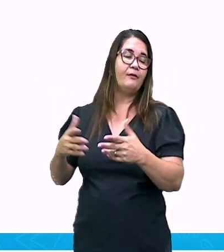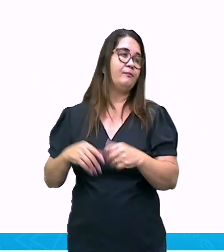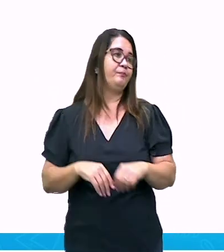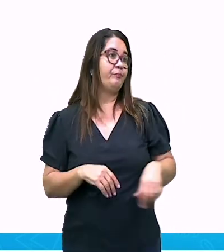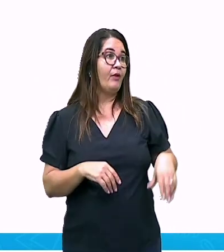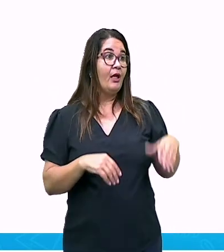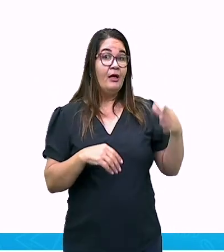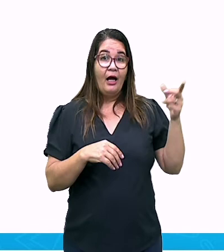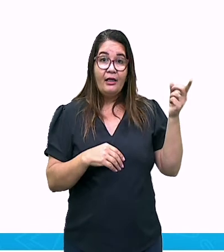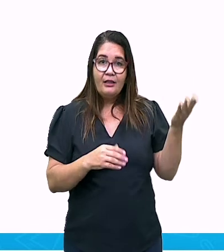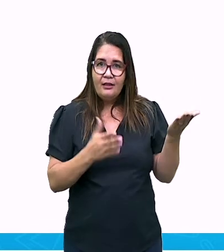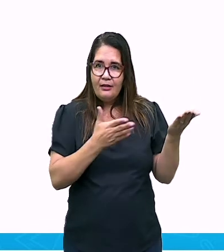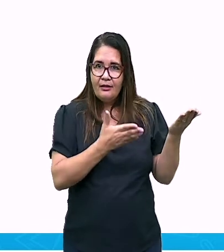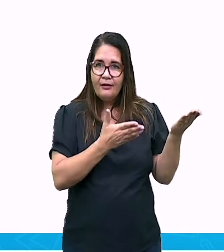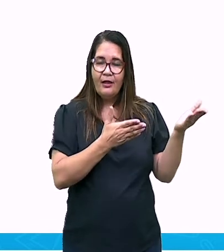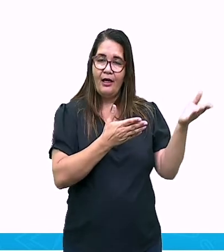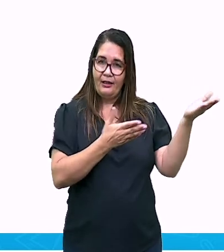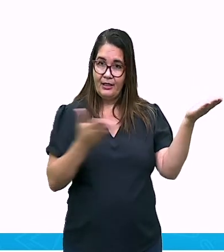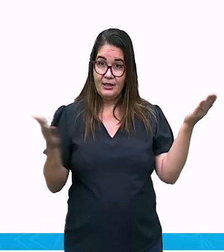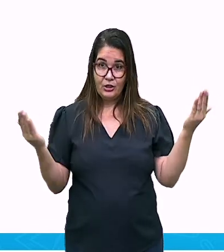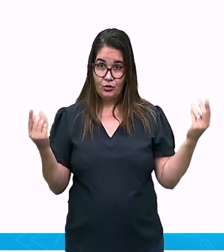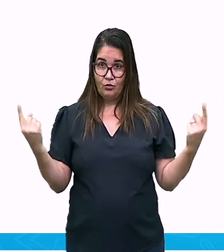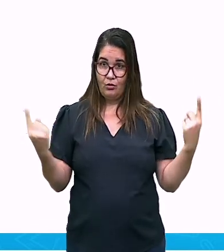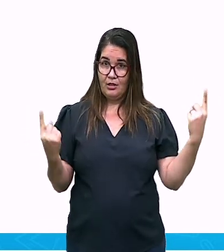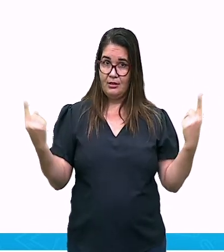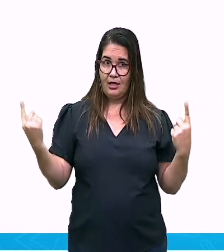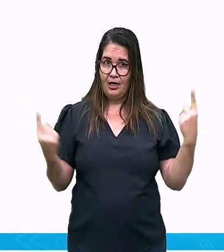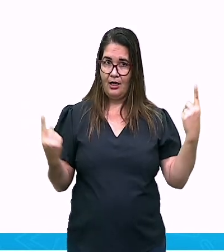agropecuária, agroindústrias e